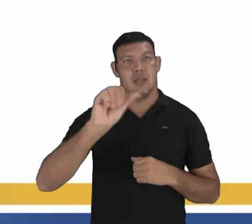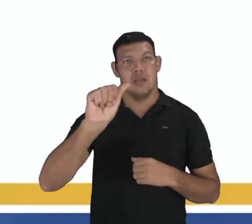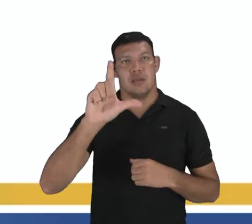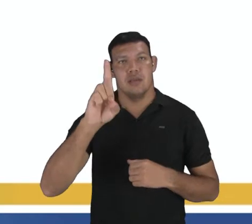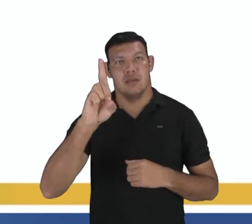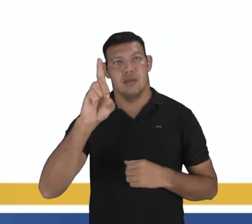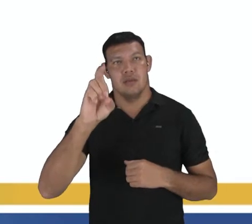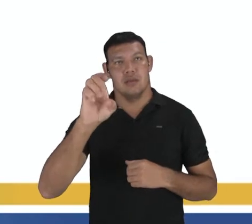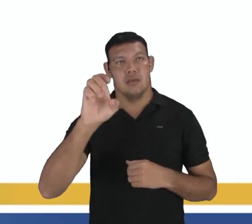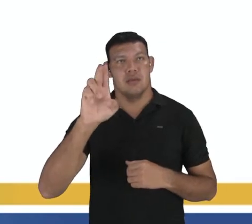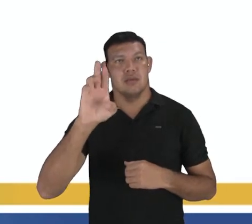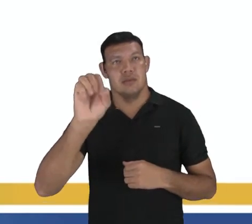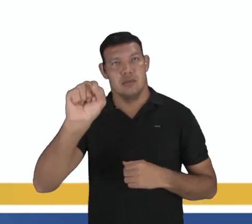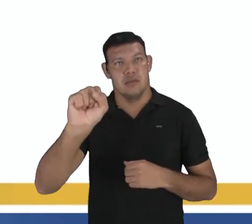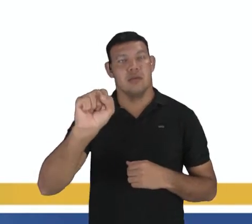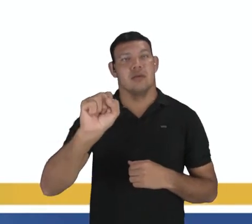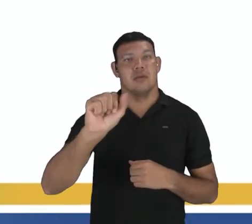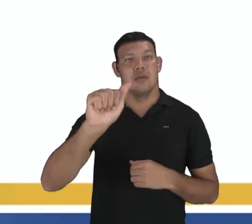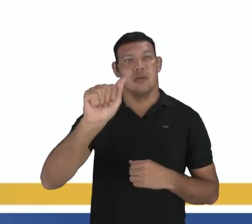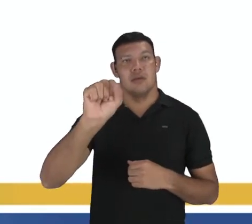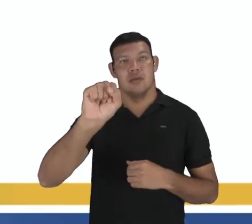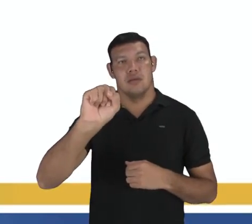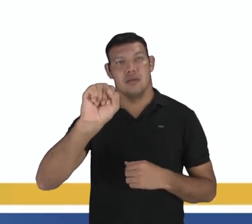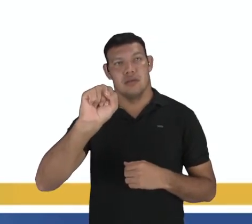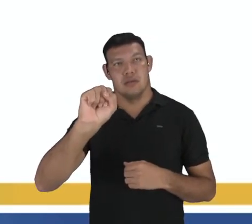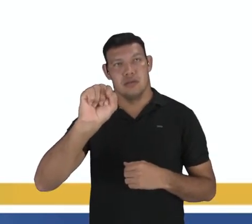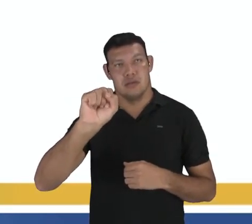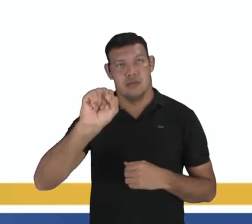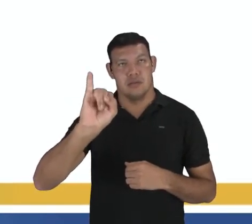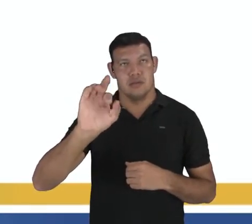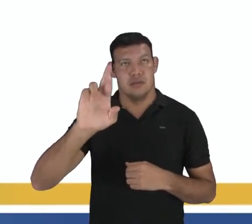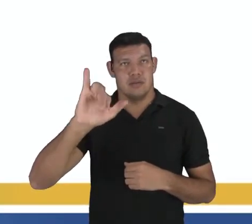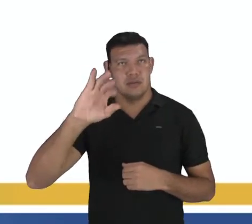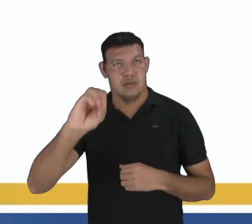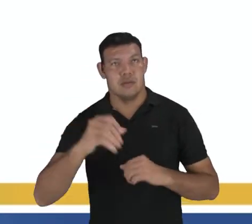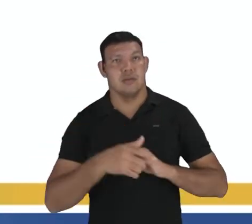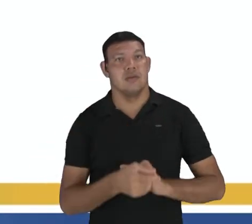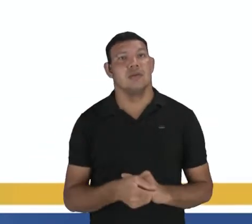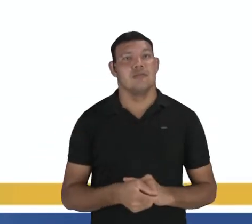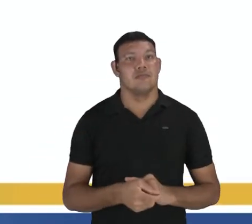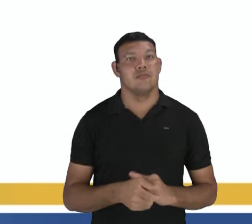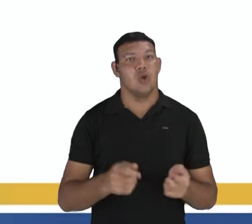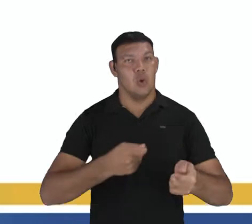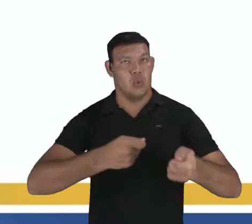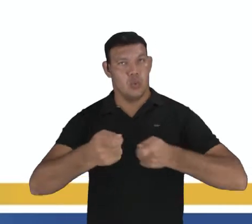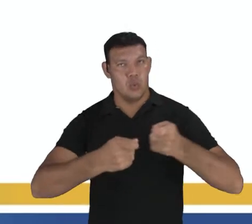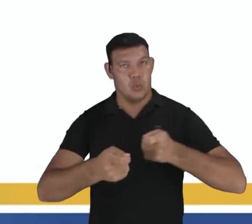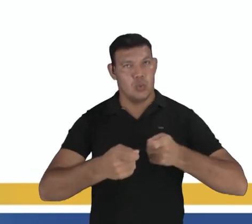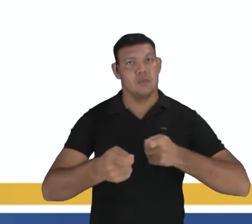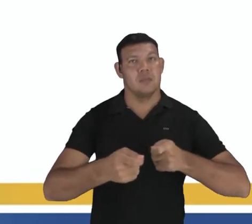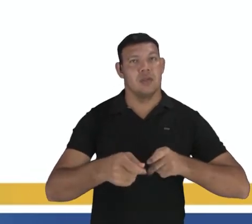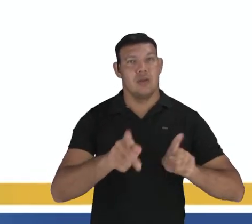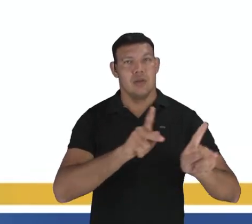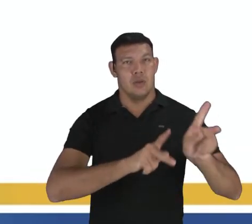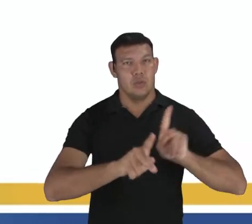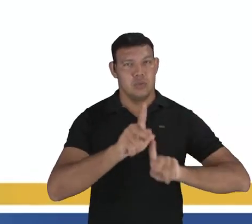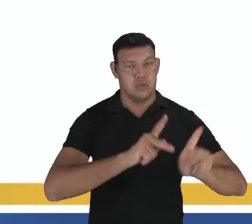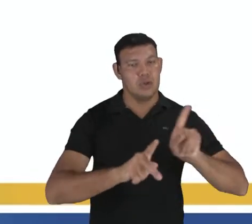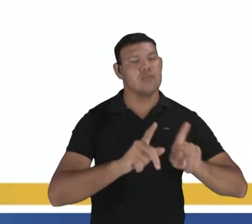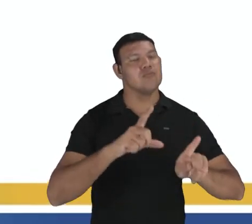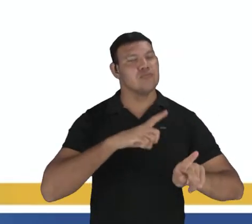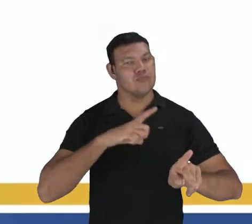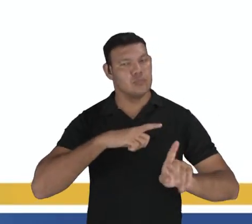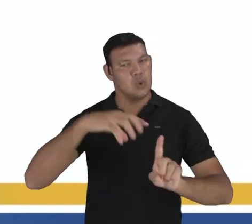Mesmo dominado por vários povos, a organização social baseava-se, geralmente, então, nessa figura do rei, né, que a